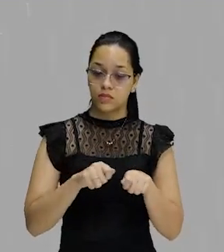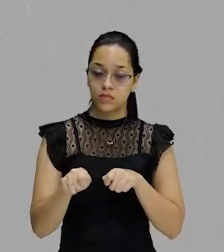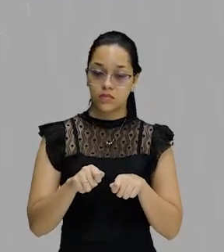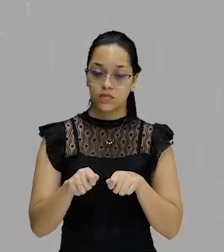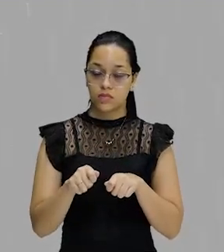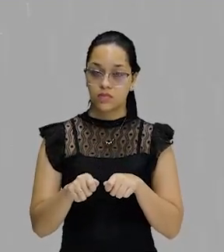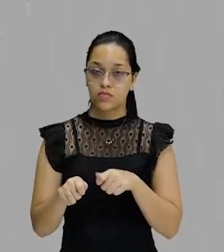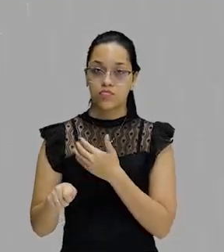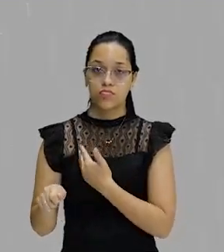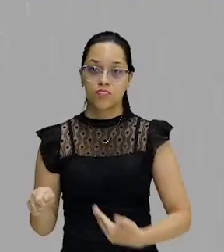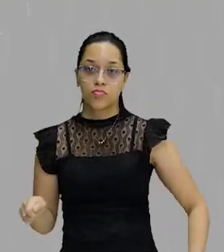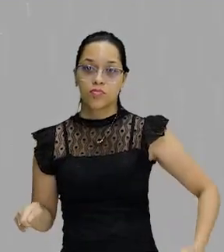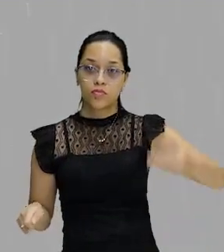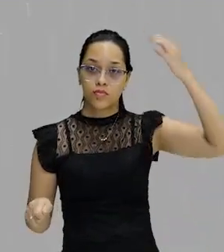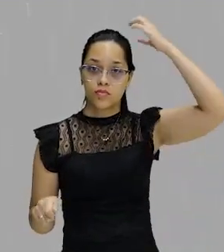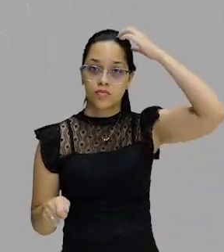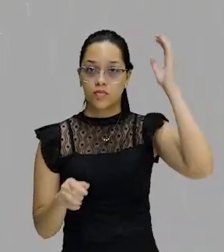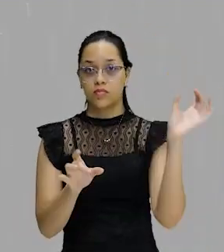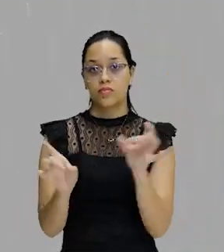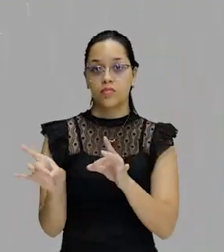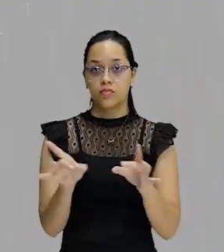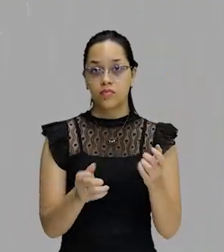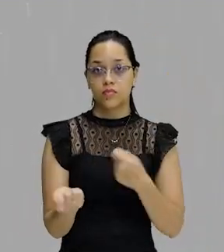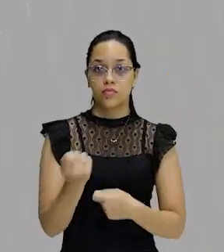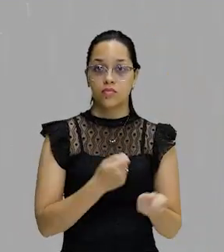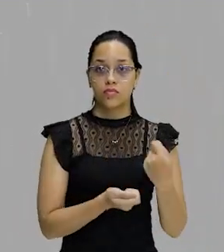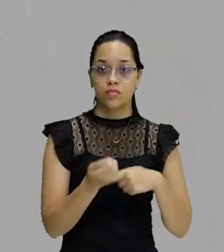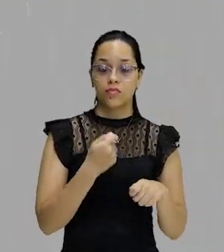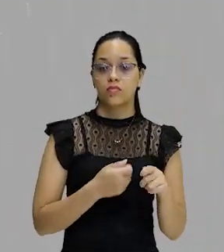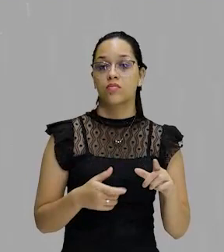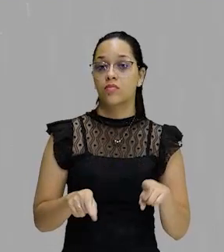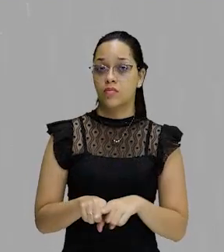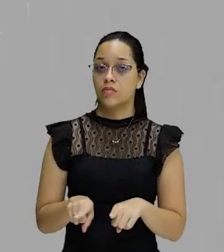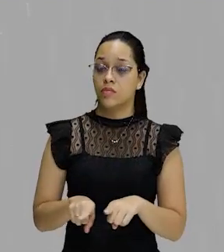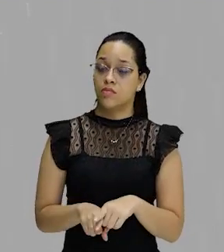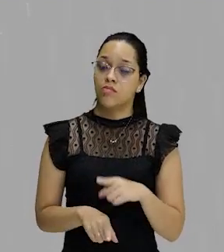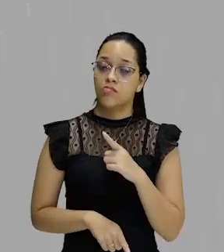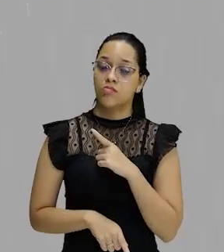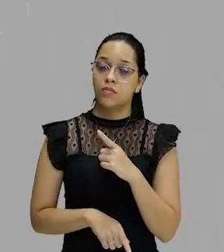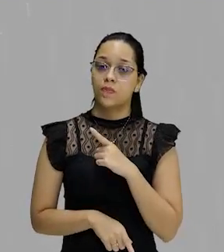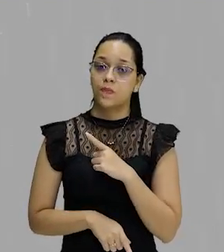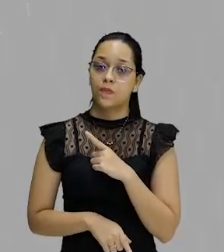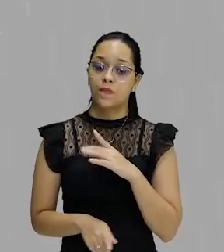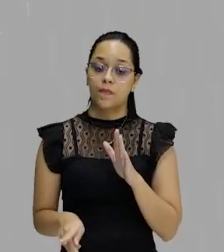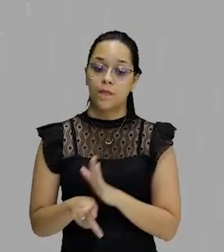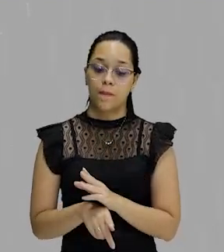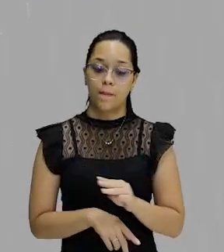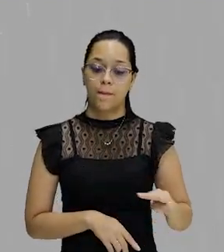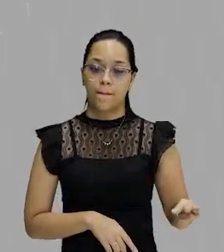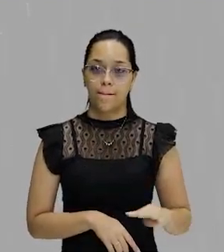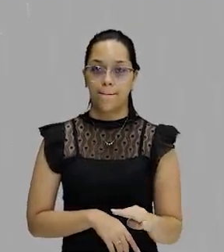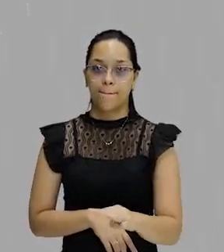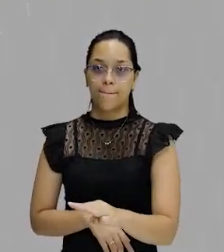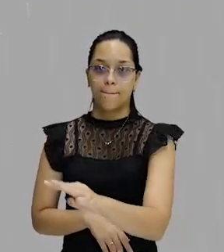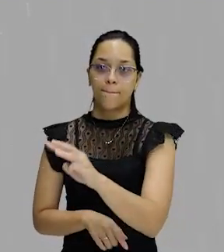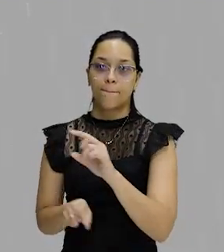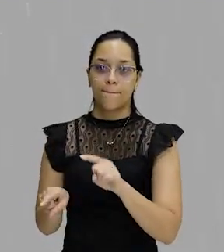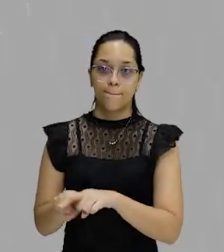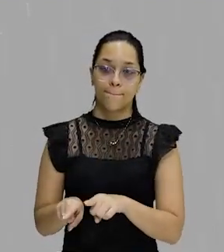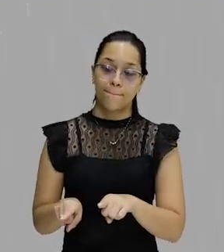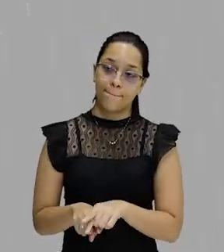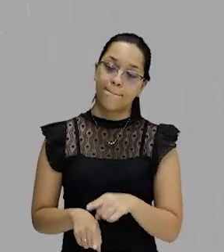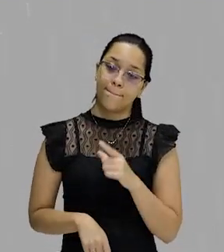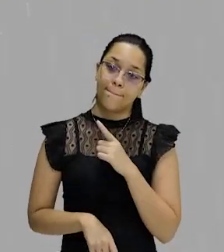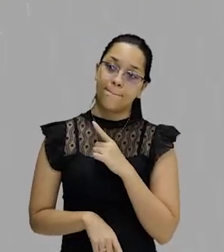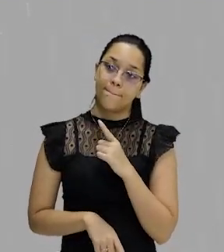monopólio, do comércio entre Ocidente e Oriente, que até então se fazia pelo Mediterrâneo. A pujança